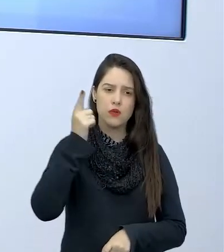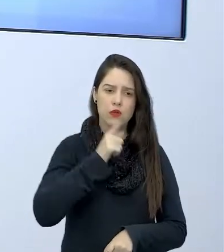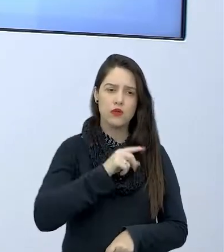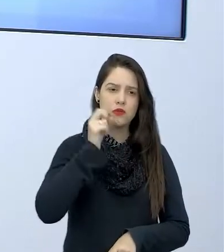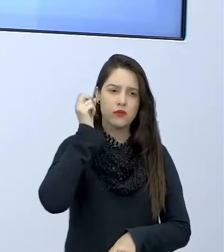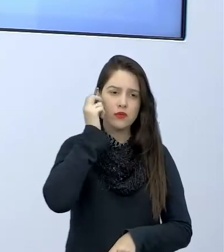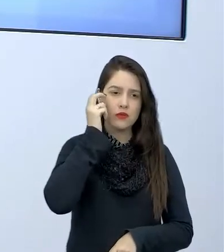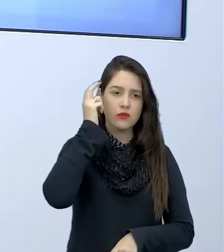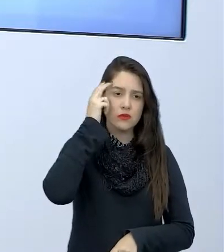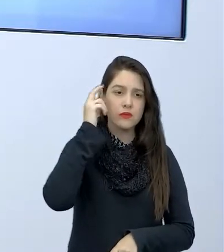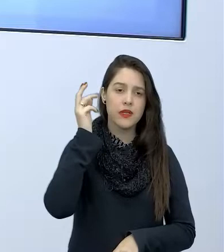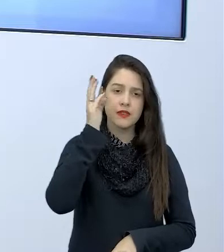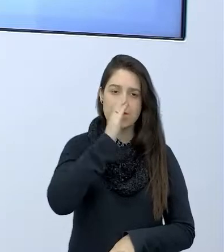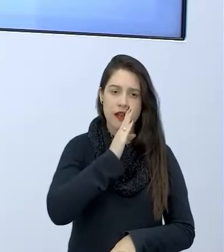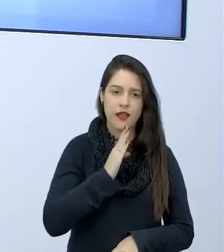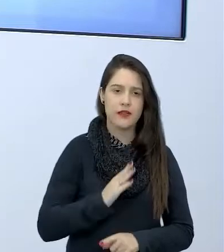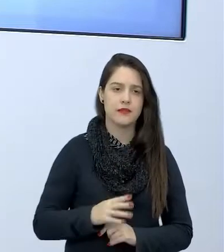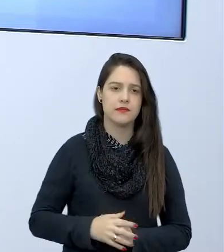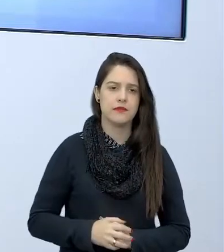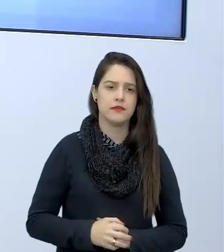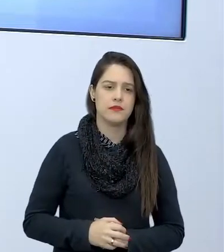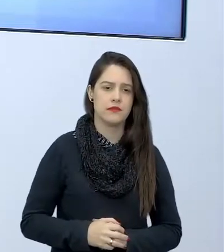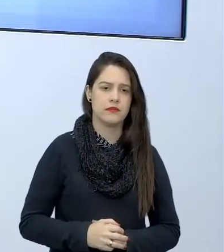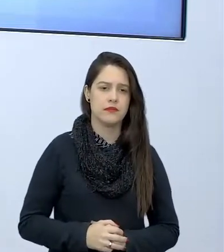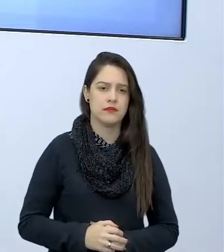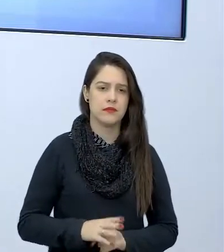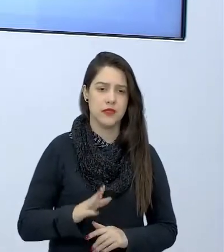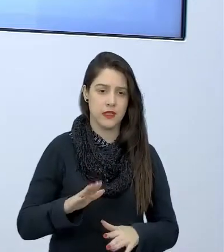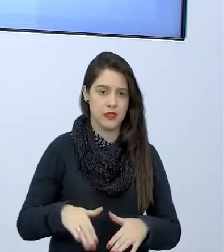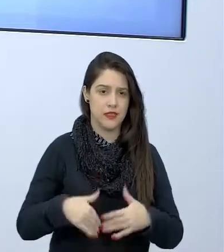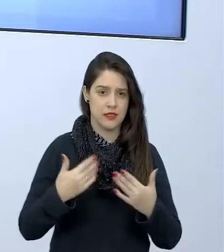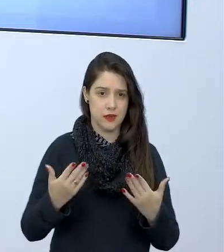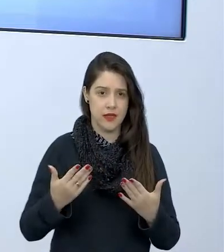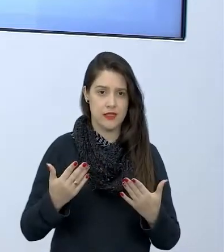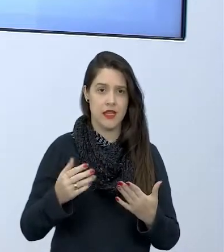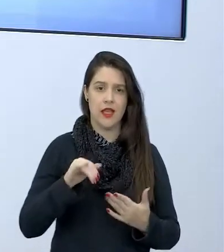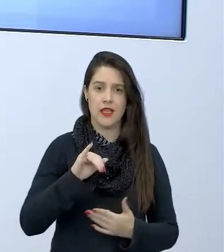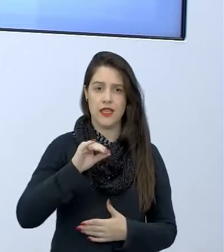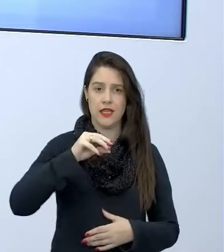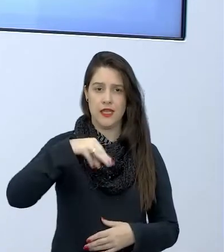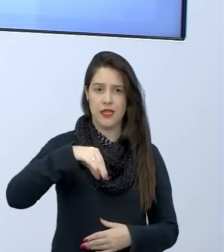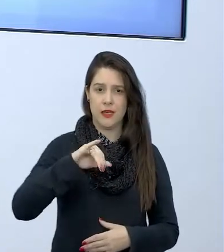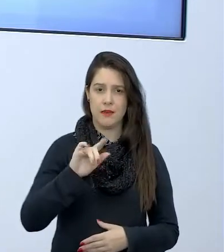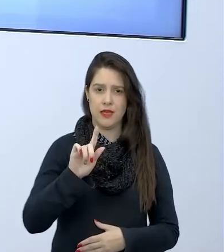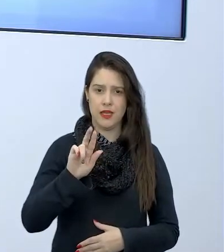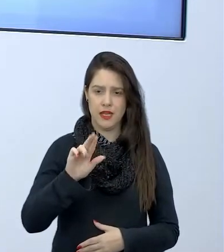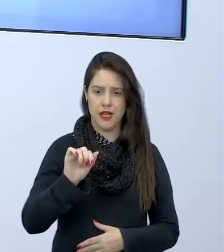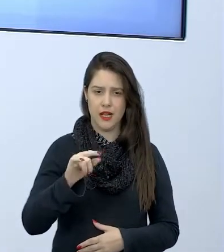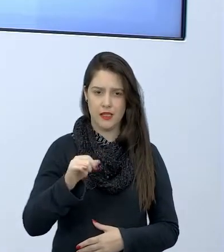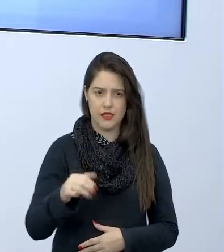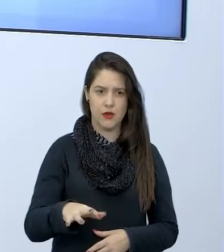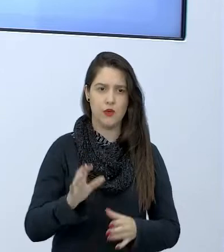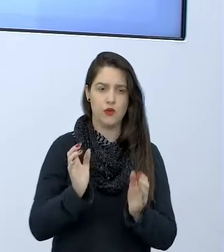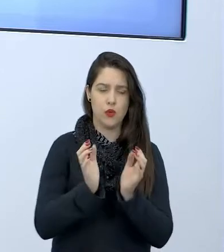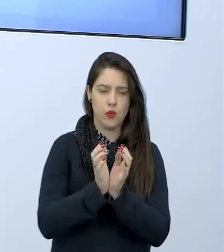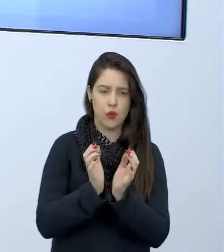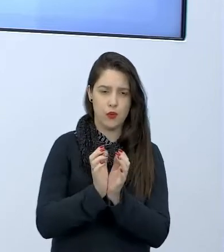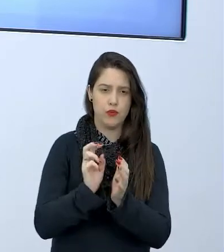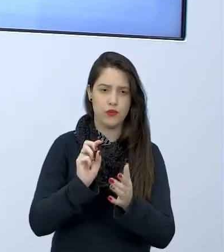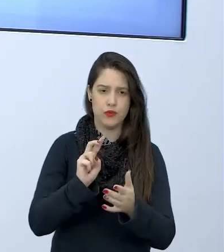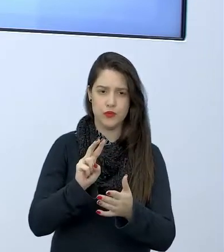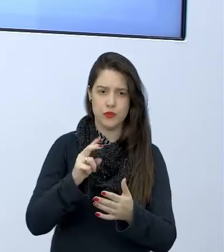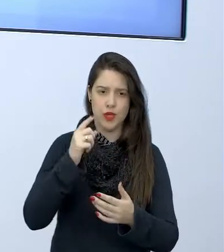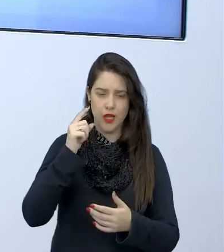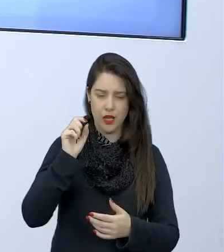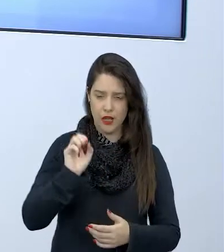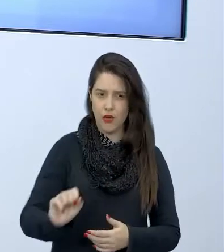cultura brasileira. Além dessa imigração, quando a gente fala desses povos europeus, a gente